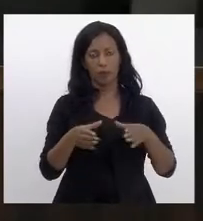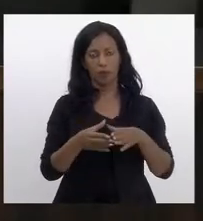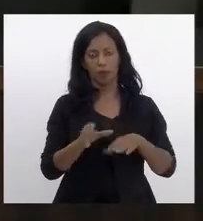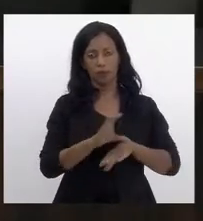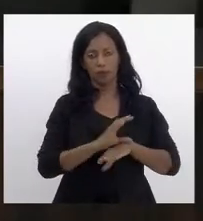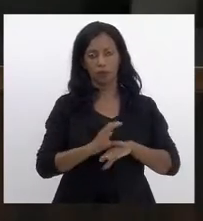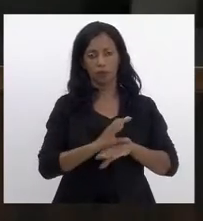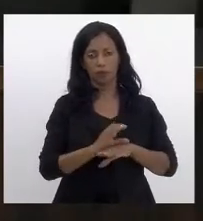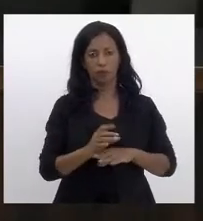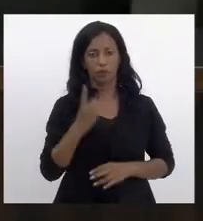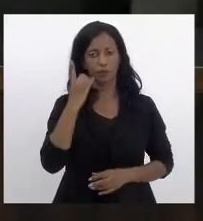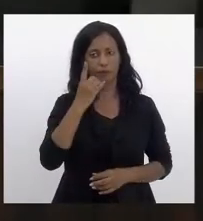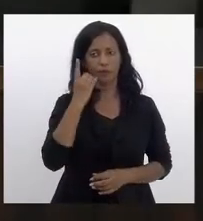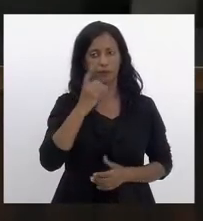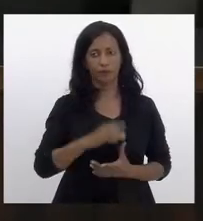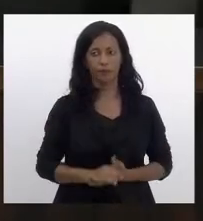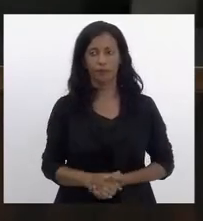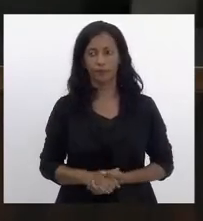Constituição e Justiça, deputado